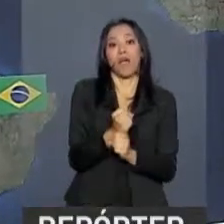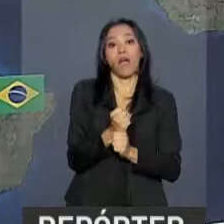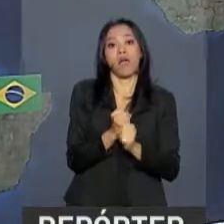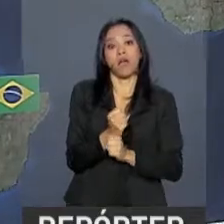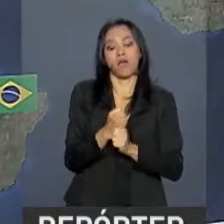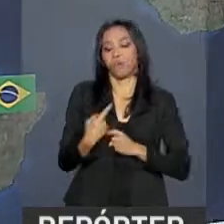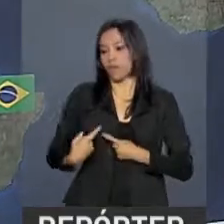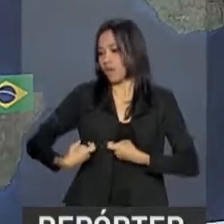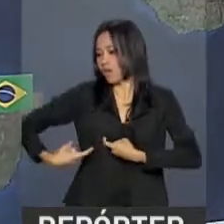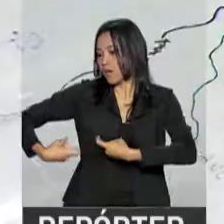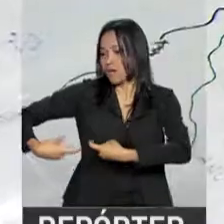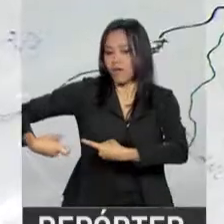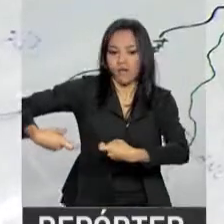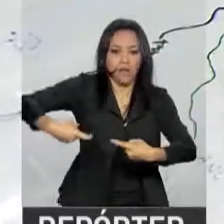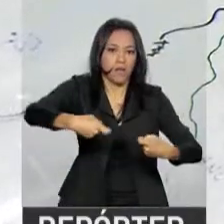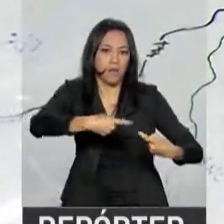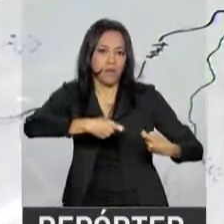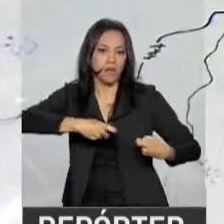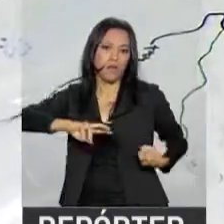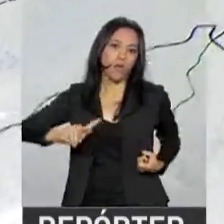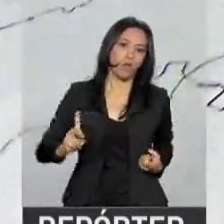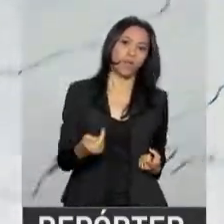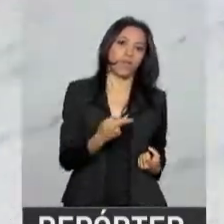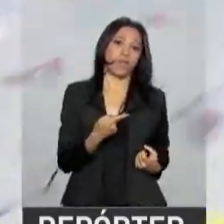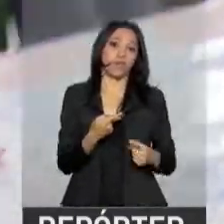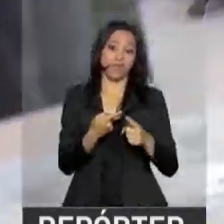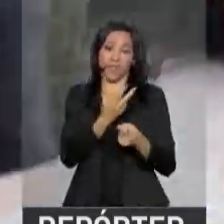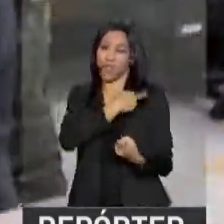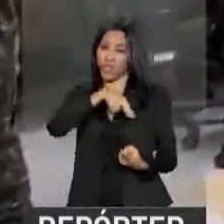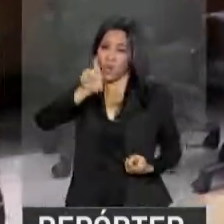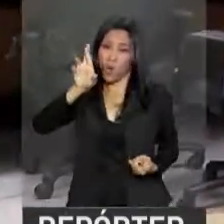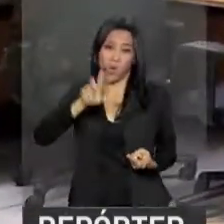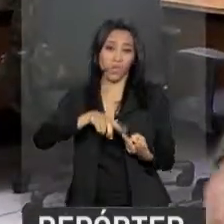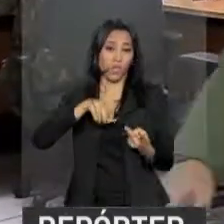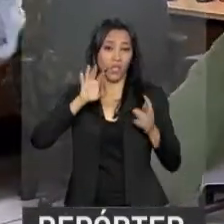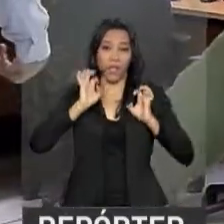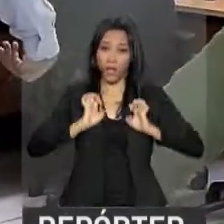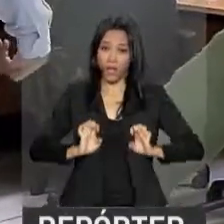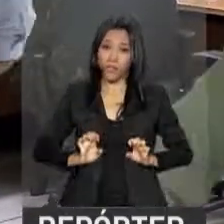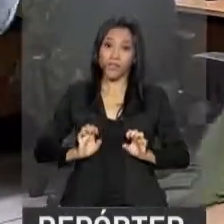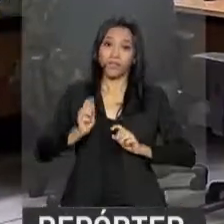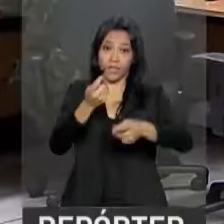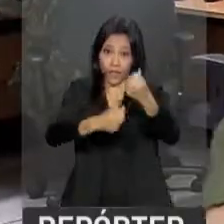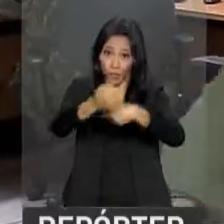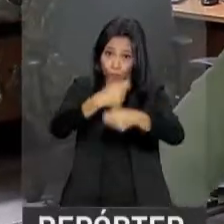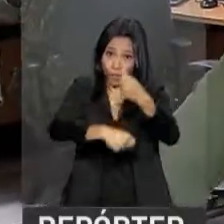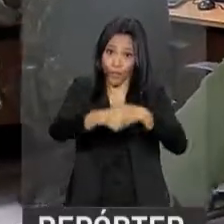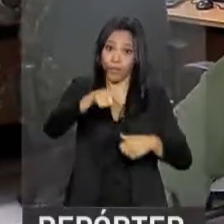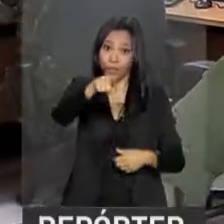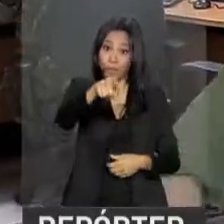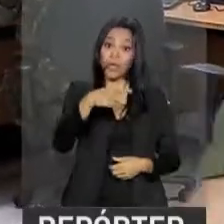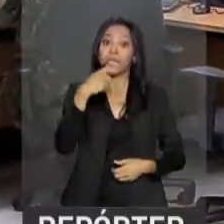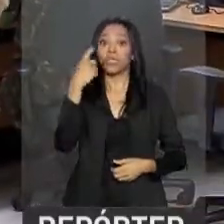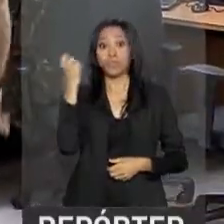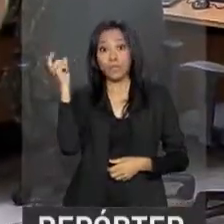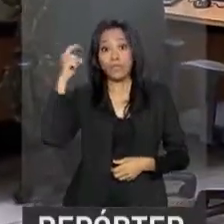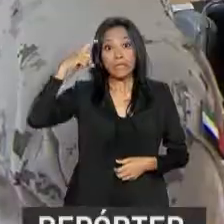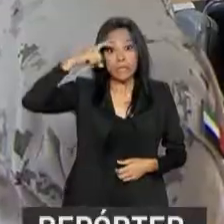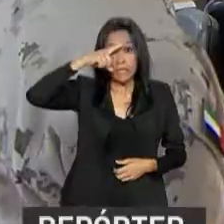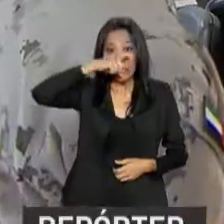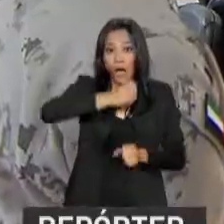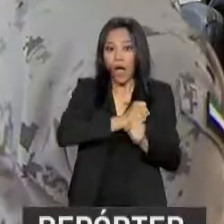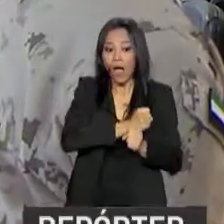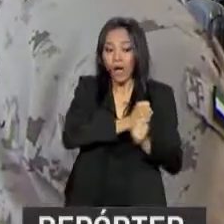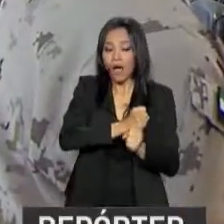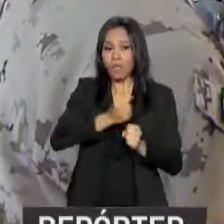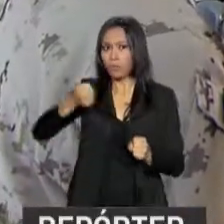de toda natureza como étnicos religiosos e econômicos a situação se agravou nos últimos anos e